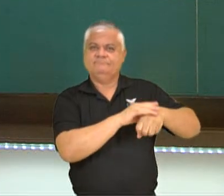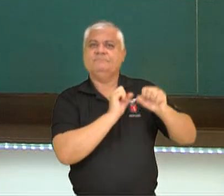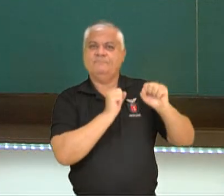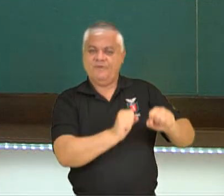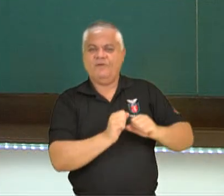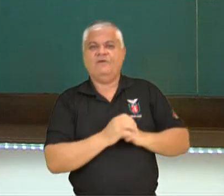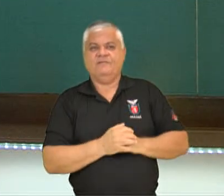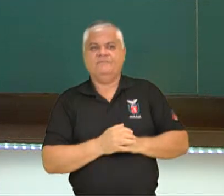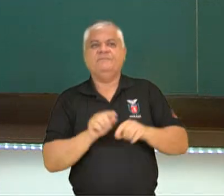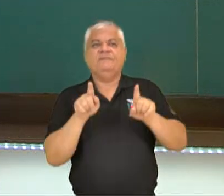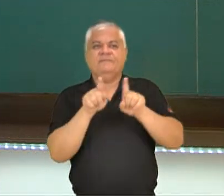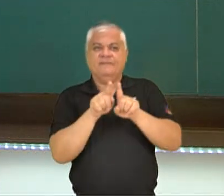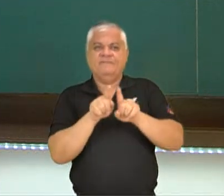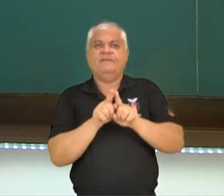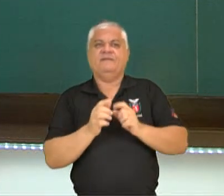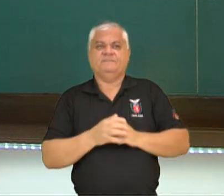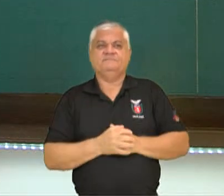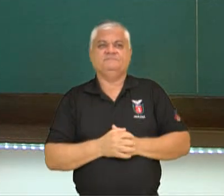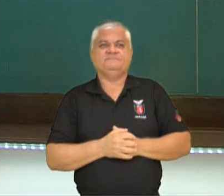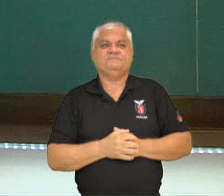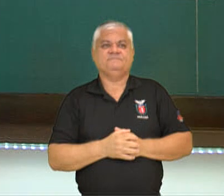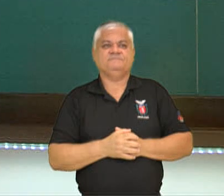de nascer uma criança com fibrose cística.